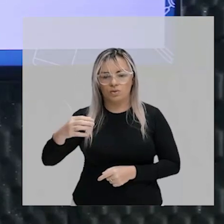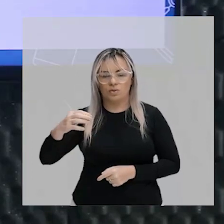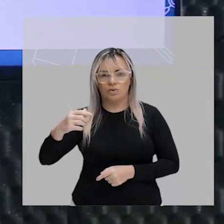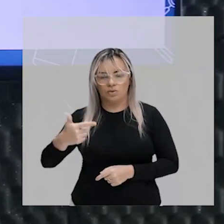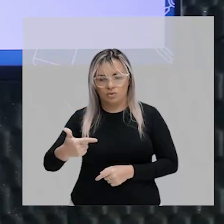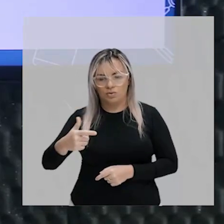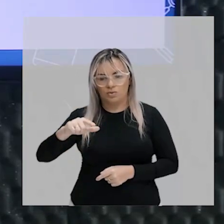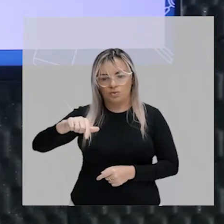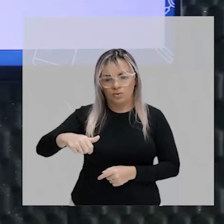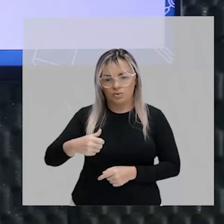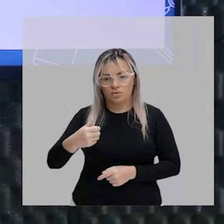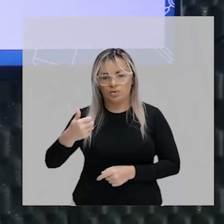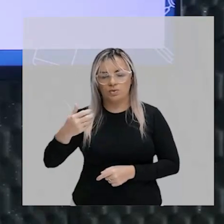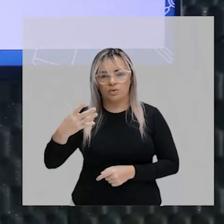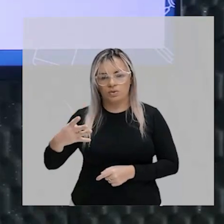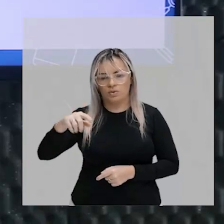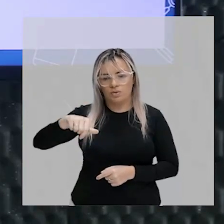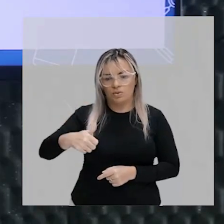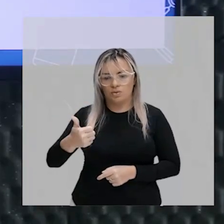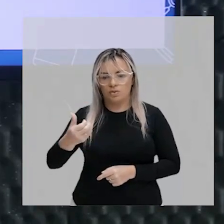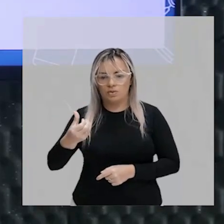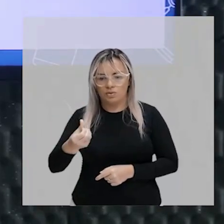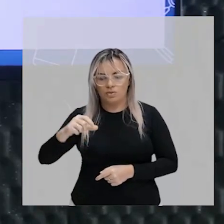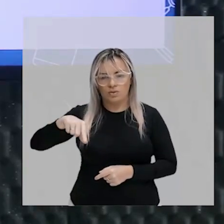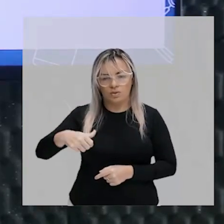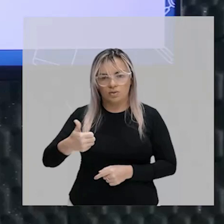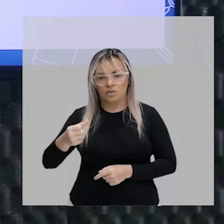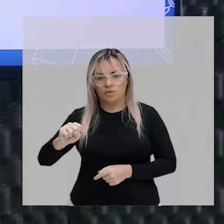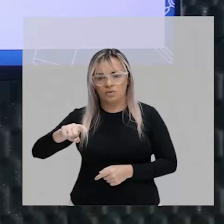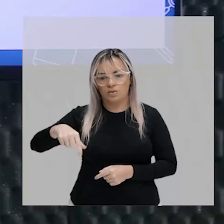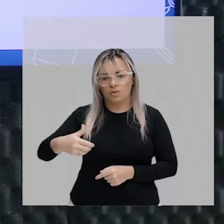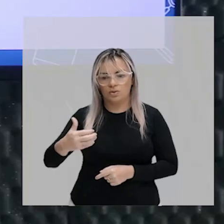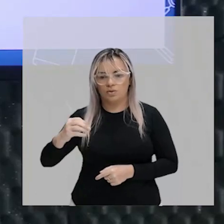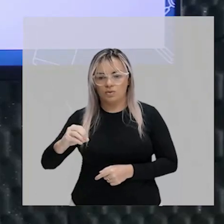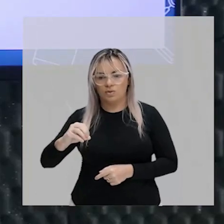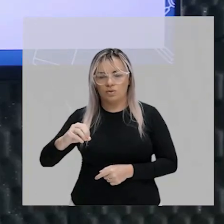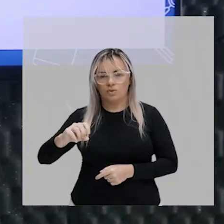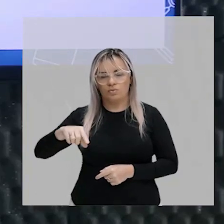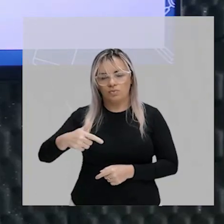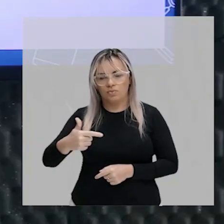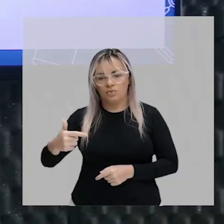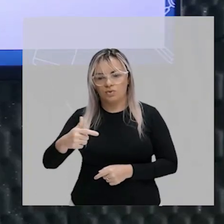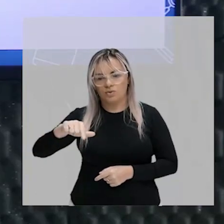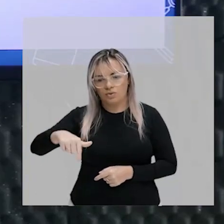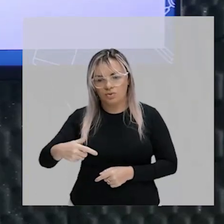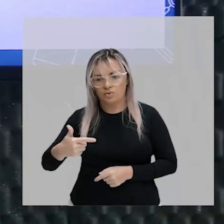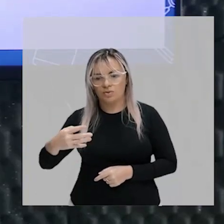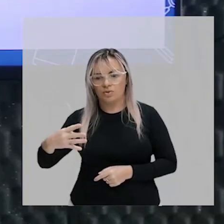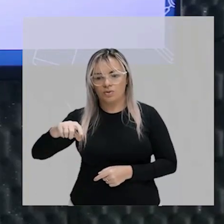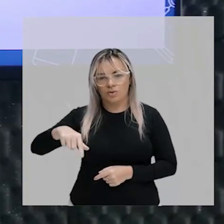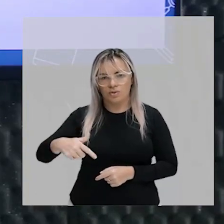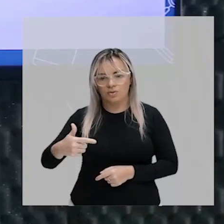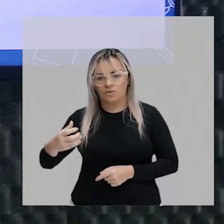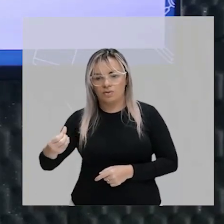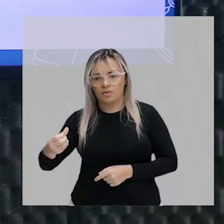para eu vou parar lá no 40 Tá bom então de 4 26 28 30 32